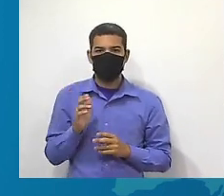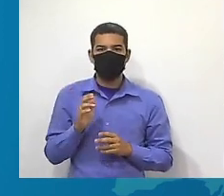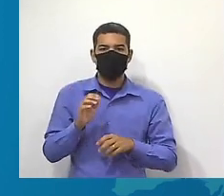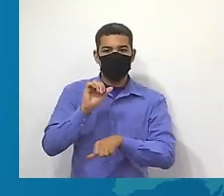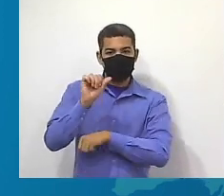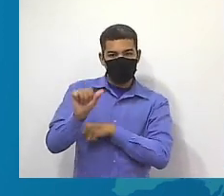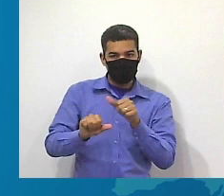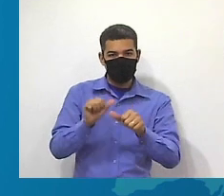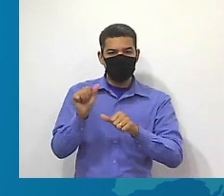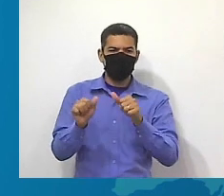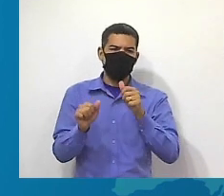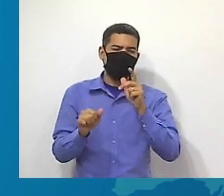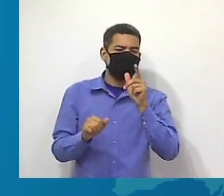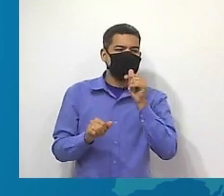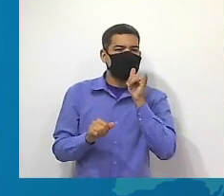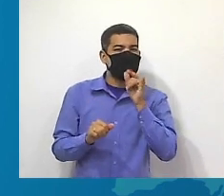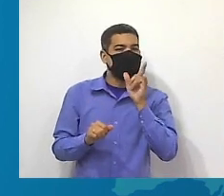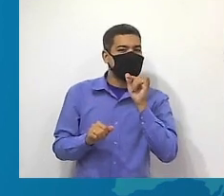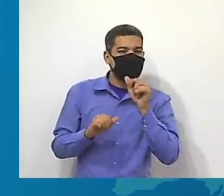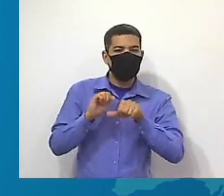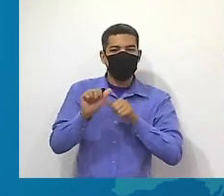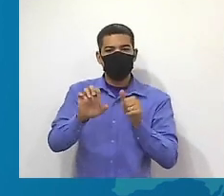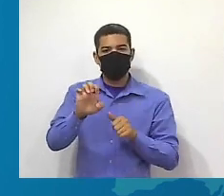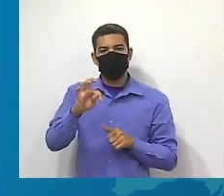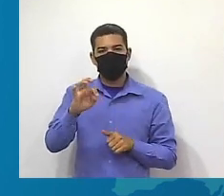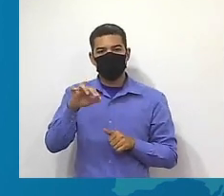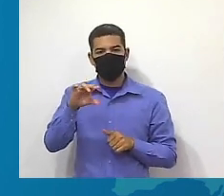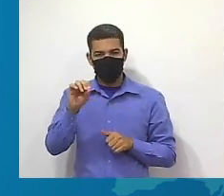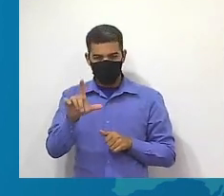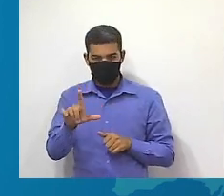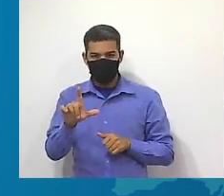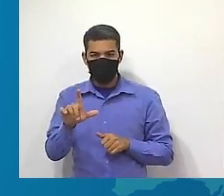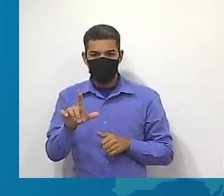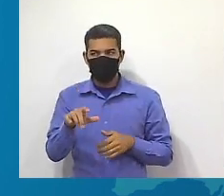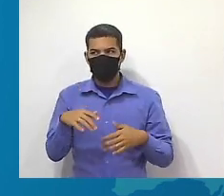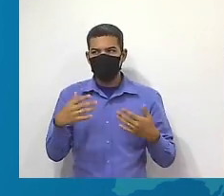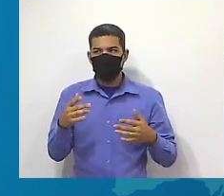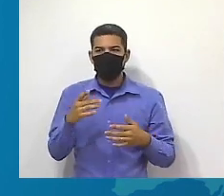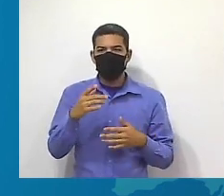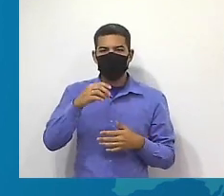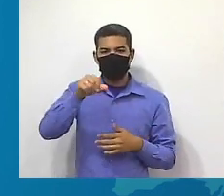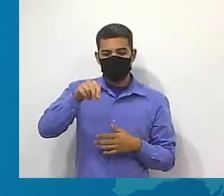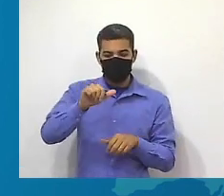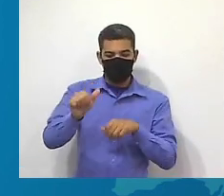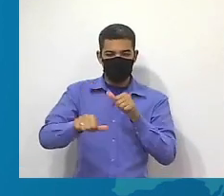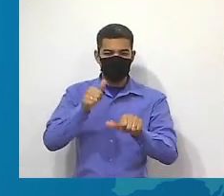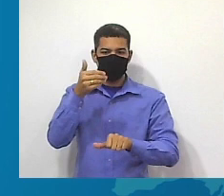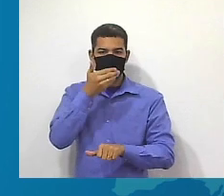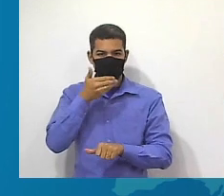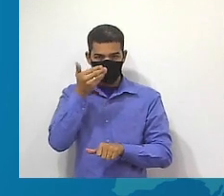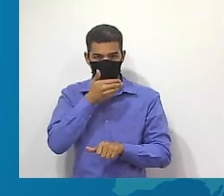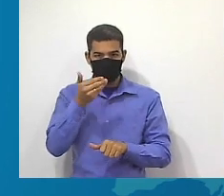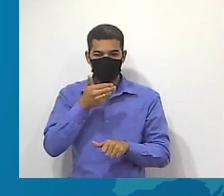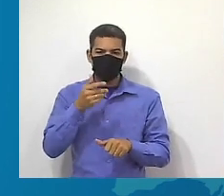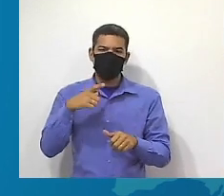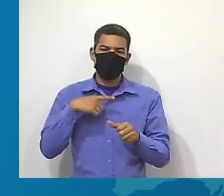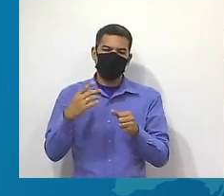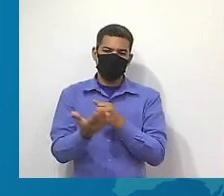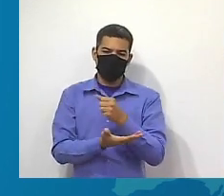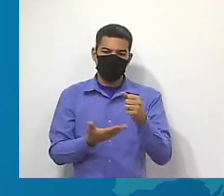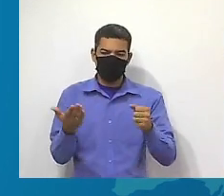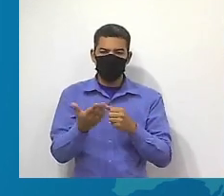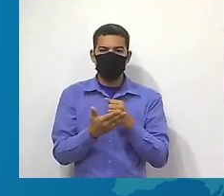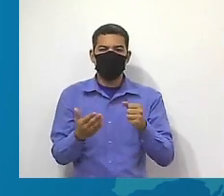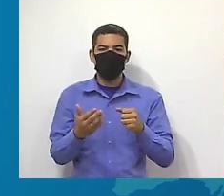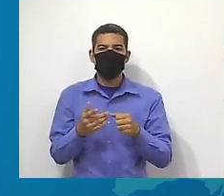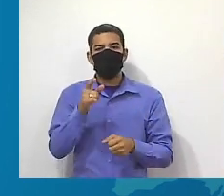a água, colocou etanol, ou mudou o soluto, açúcar, sal de cozinha, uma base, um